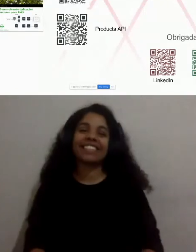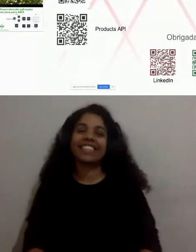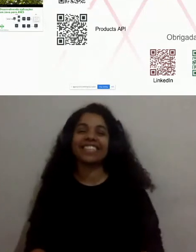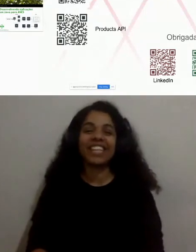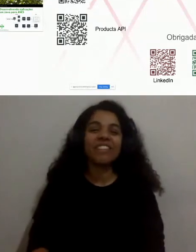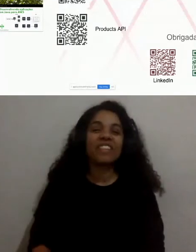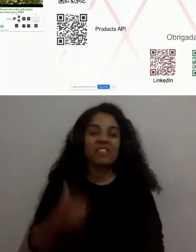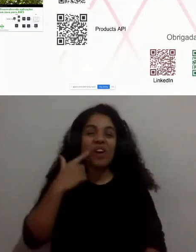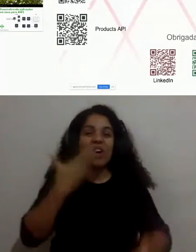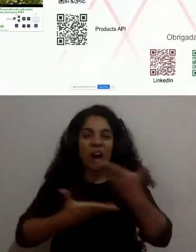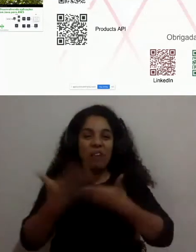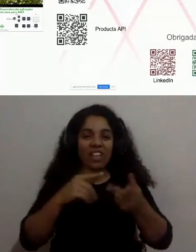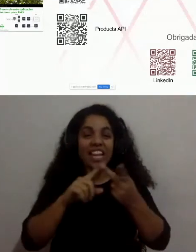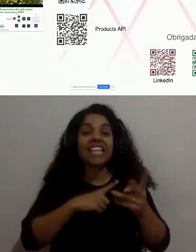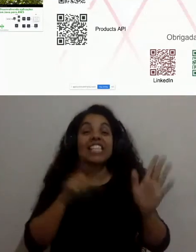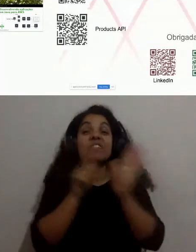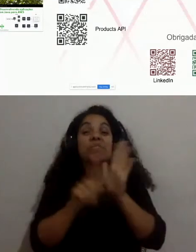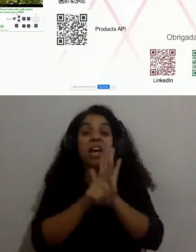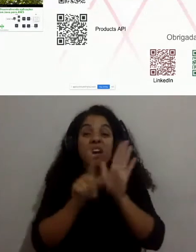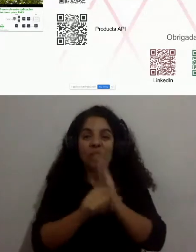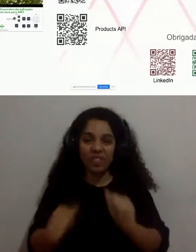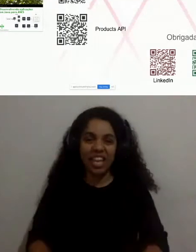Deixa eu compartilhar aqui. Temos perguntas.